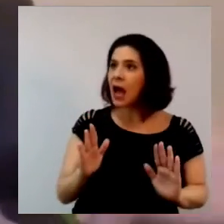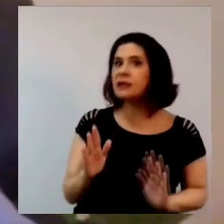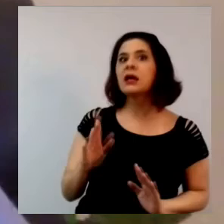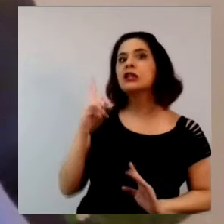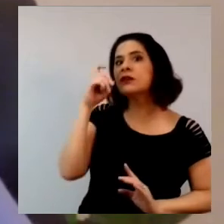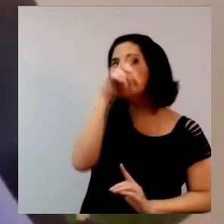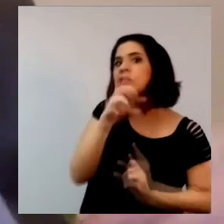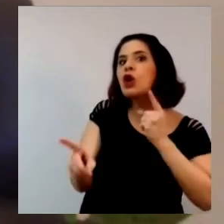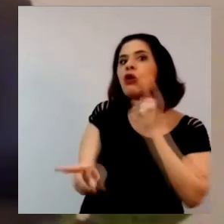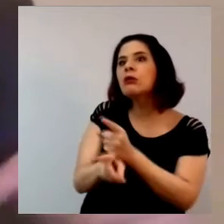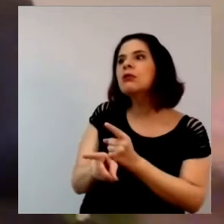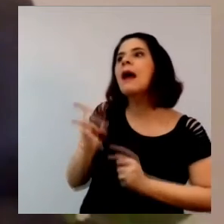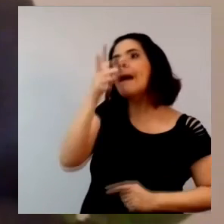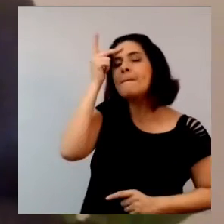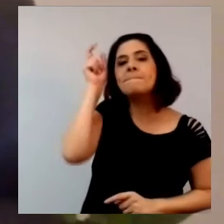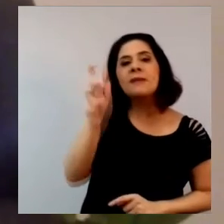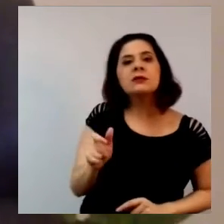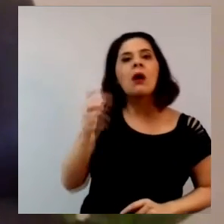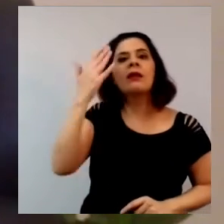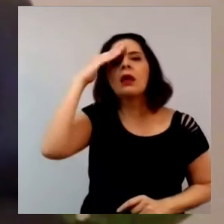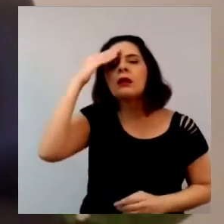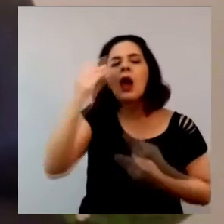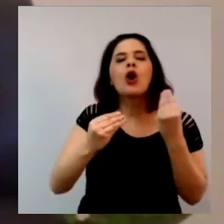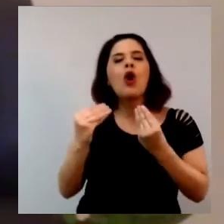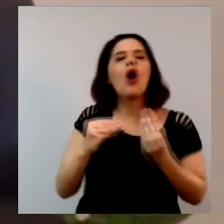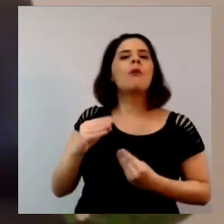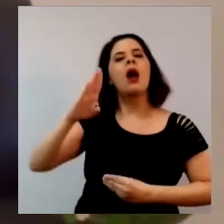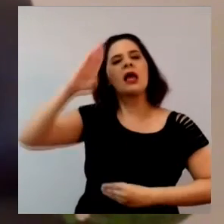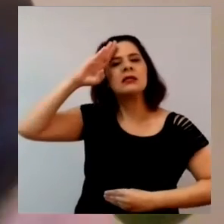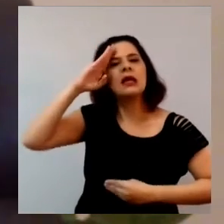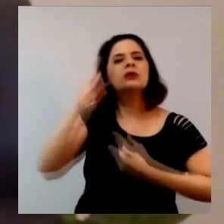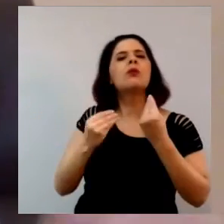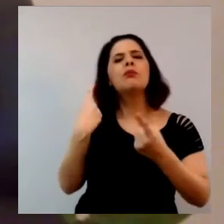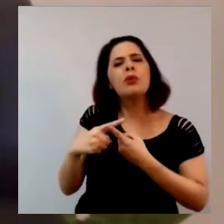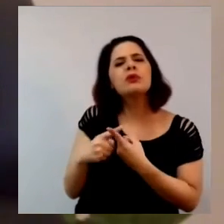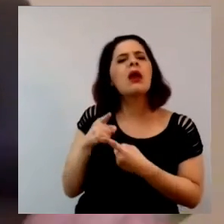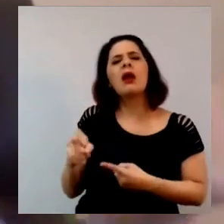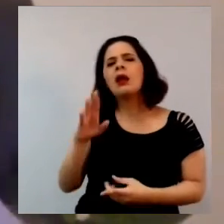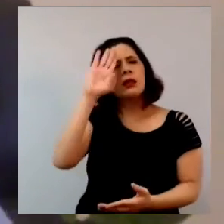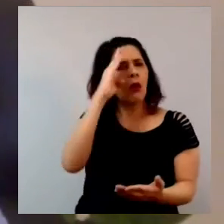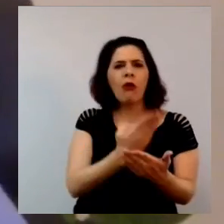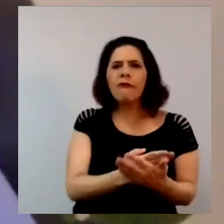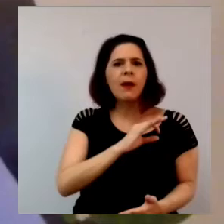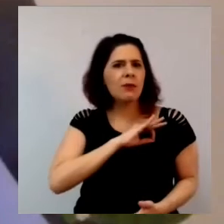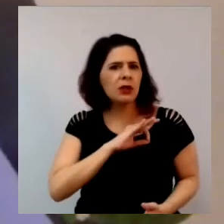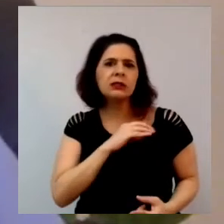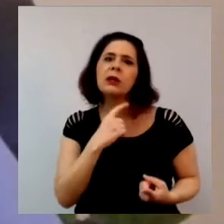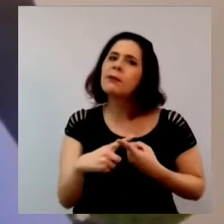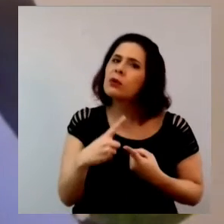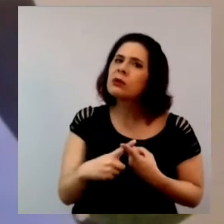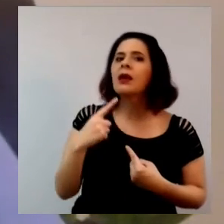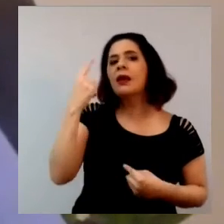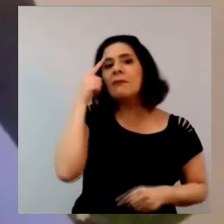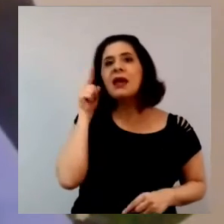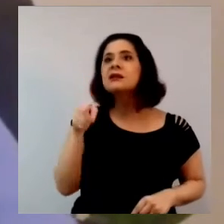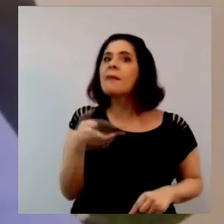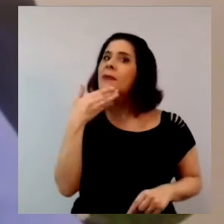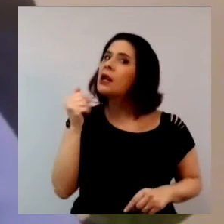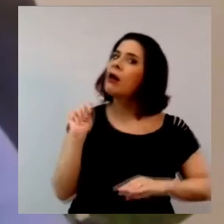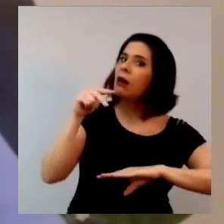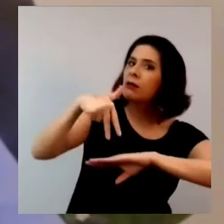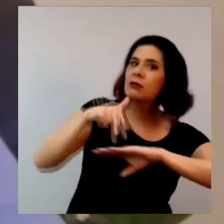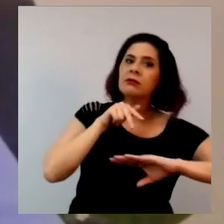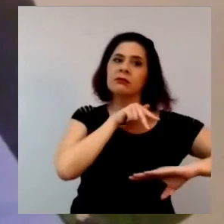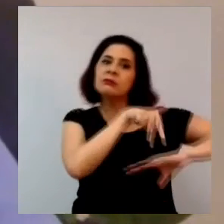Exército, por que naquele momento o Exército não confiava na polícia, por que aquele cara acredita que era mais eficaz ele estar ali. Isso